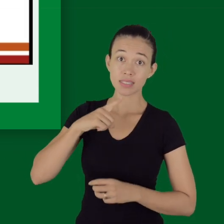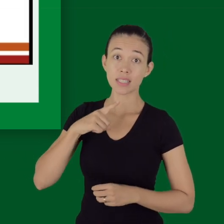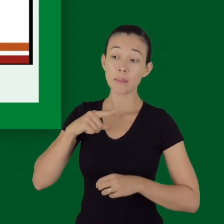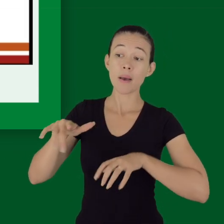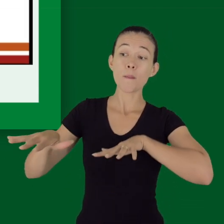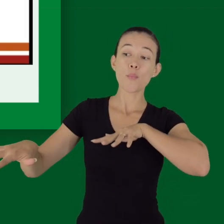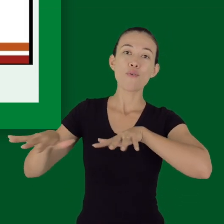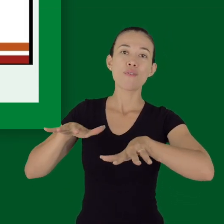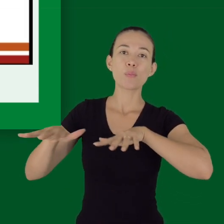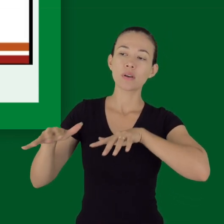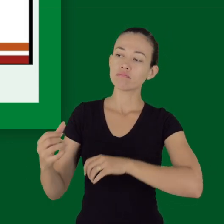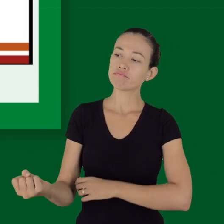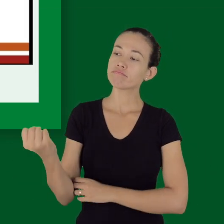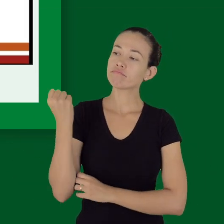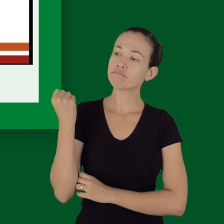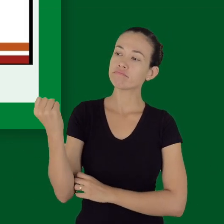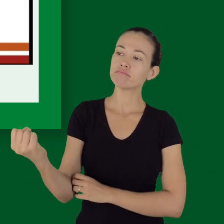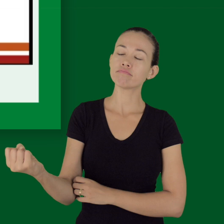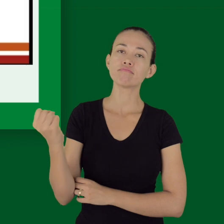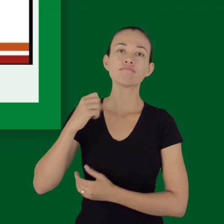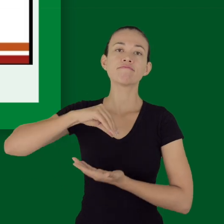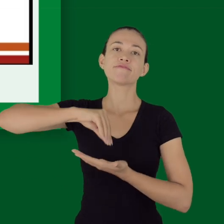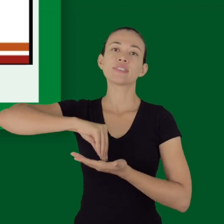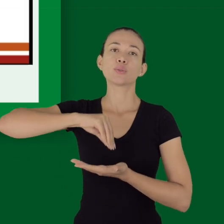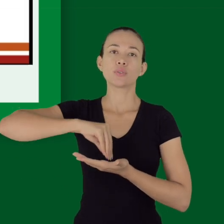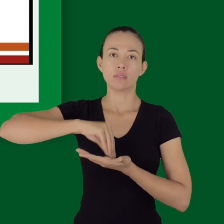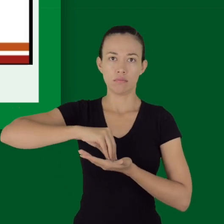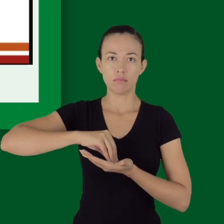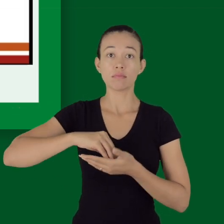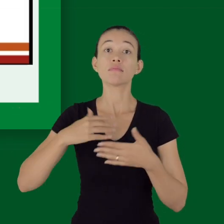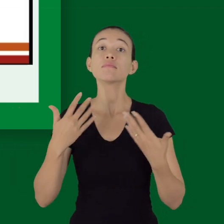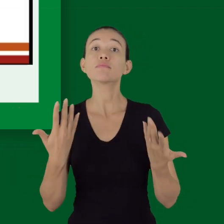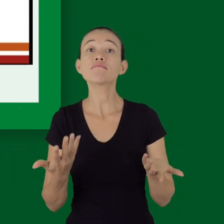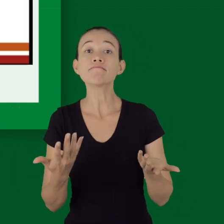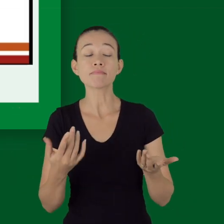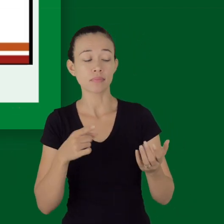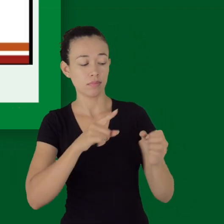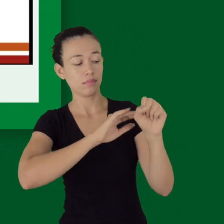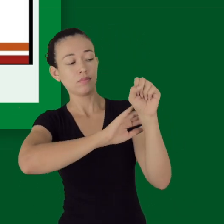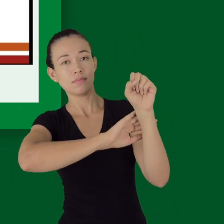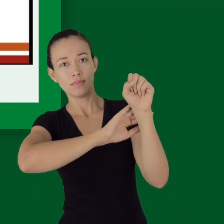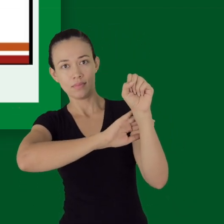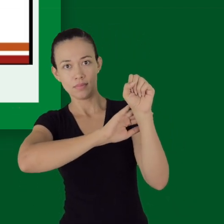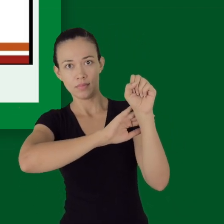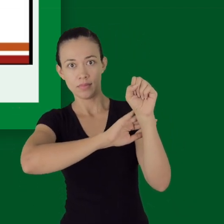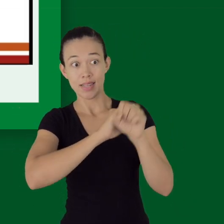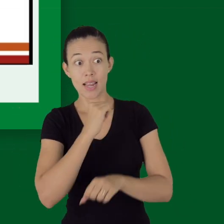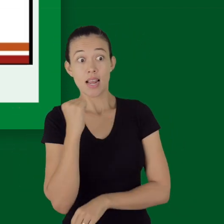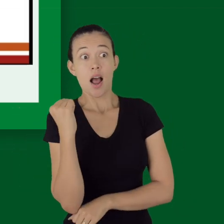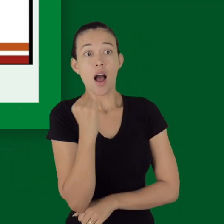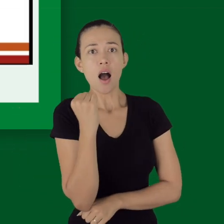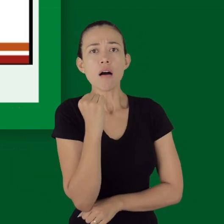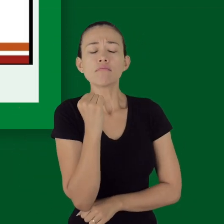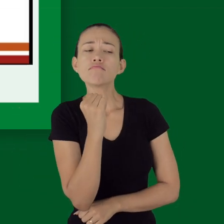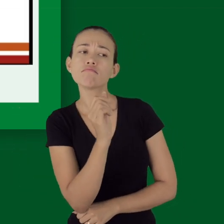tremendo. Então, ele não tem comprometimento, ou é um comprometimento parcial, ou ele não é um comprometimento cervical tão